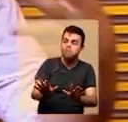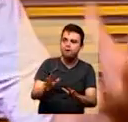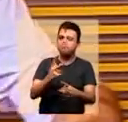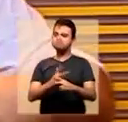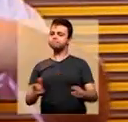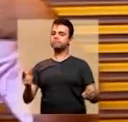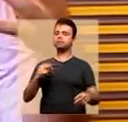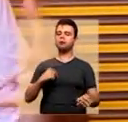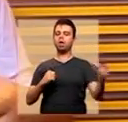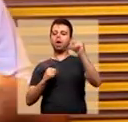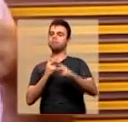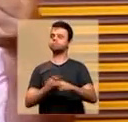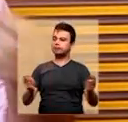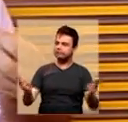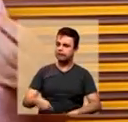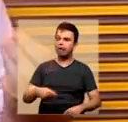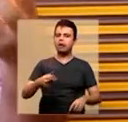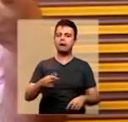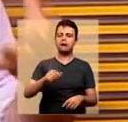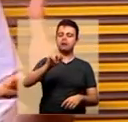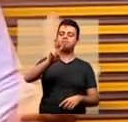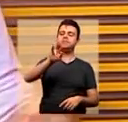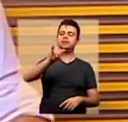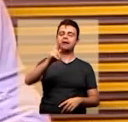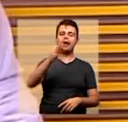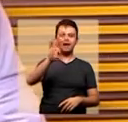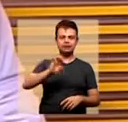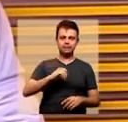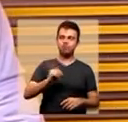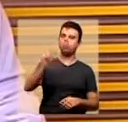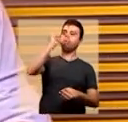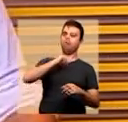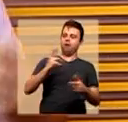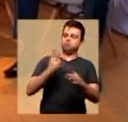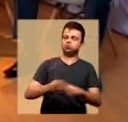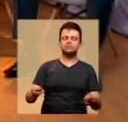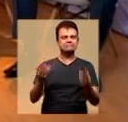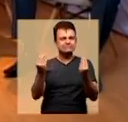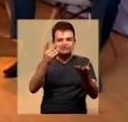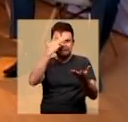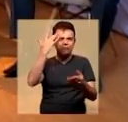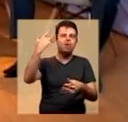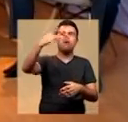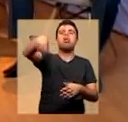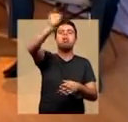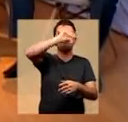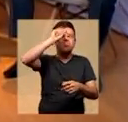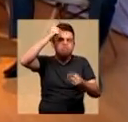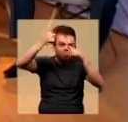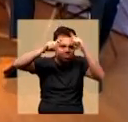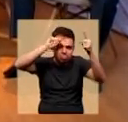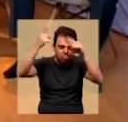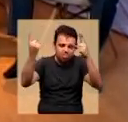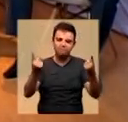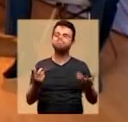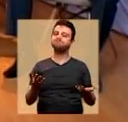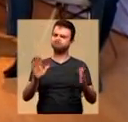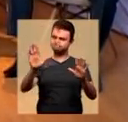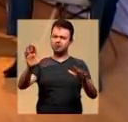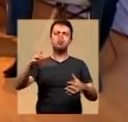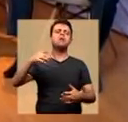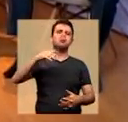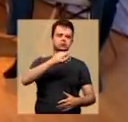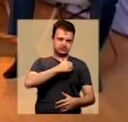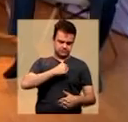tomar vinagre, não sei o que lá. É impressionante essa capacidade do brasileiro de Mas a justiça da está alerta. gambiarra, né? A justiça está alerta a isso, os promotores estão